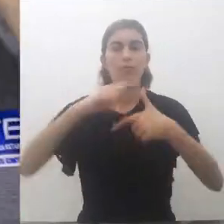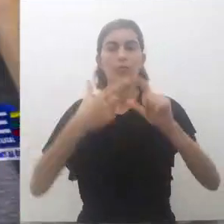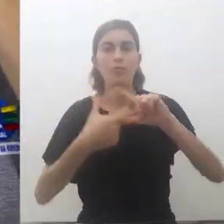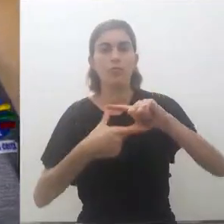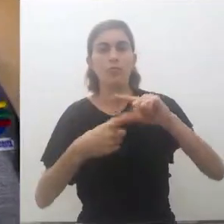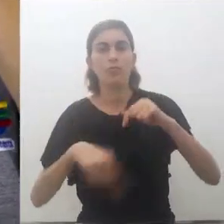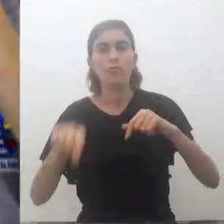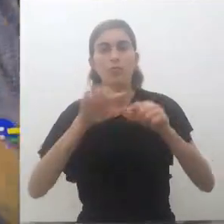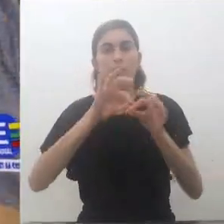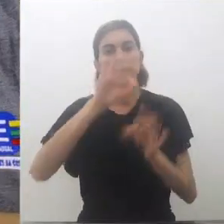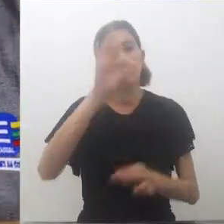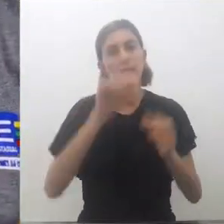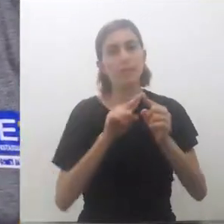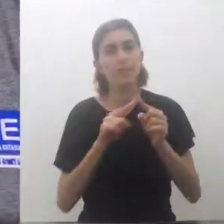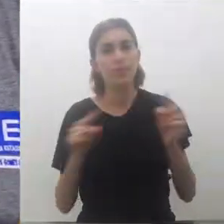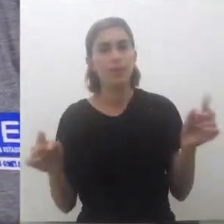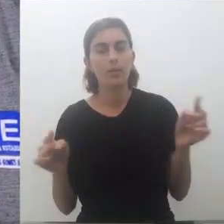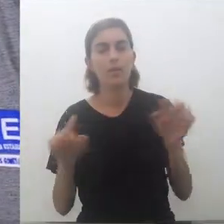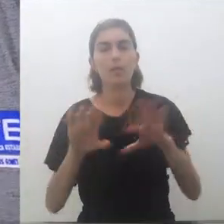tamanho, ou de